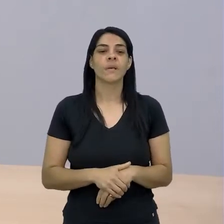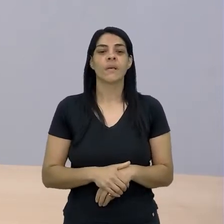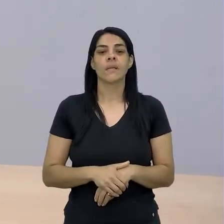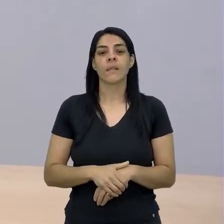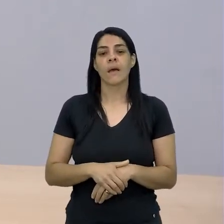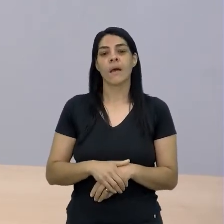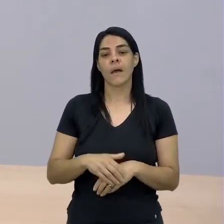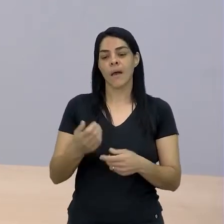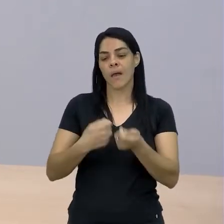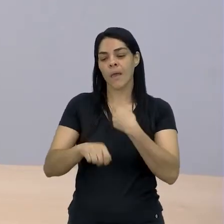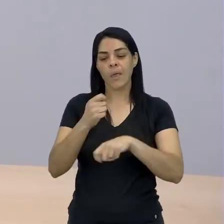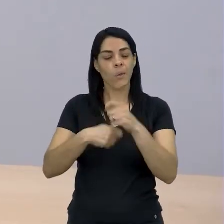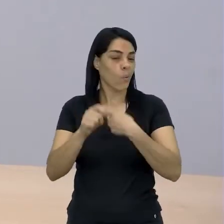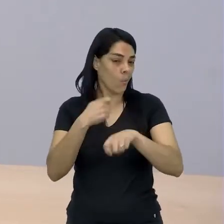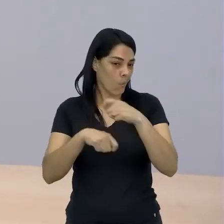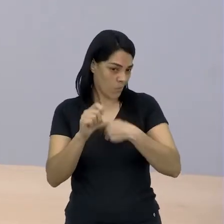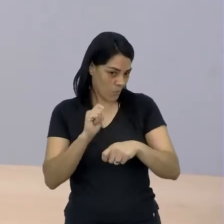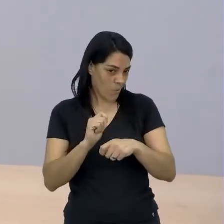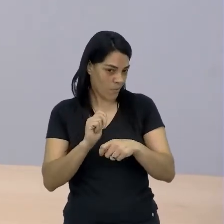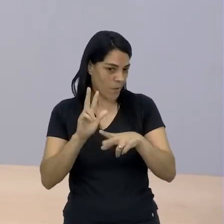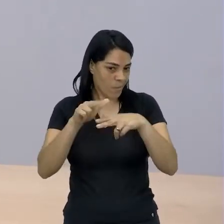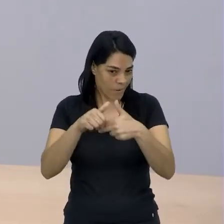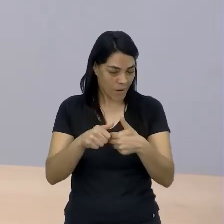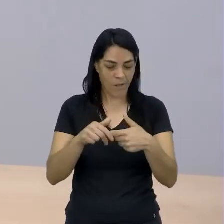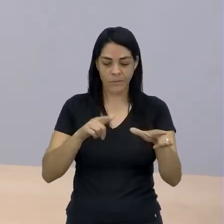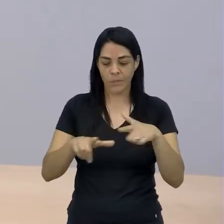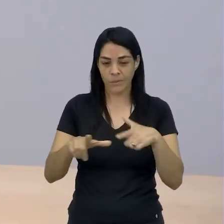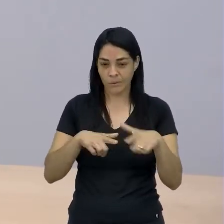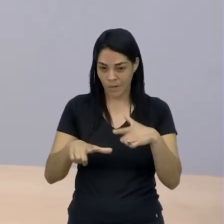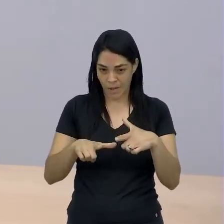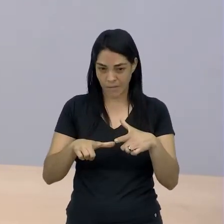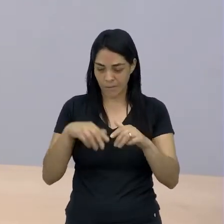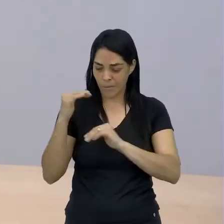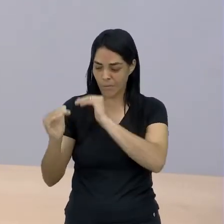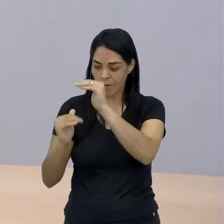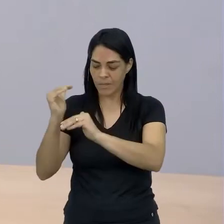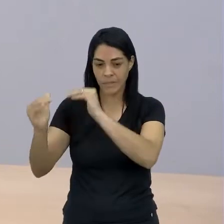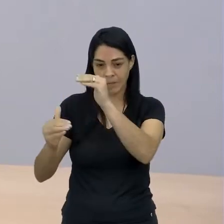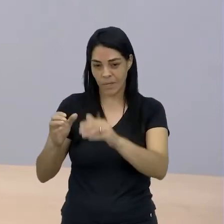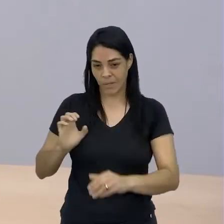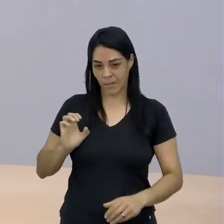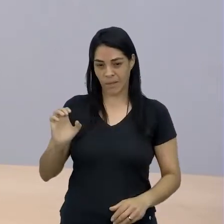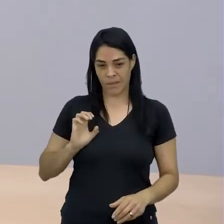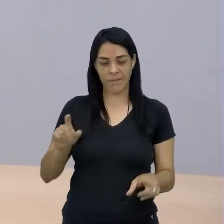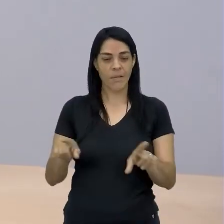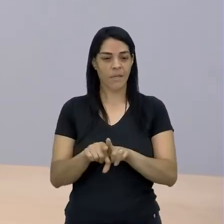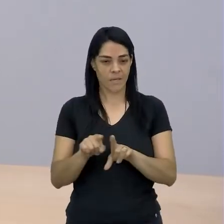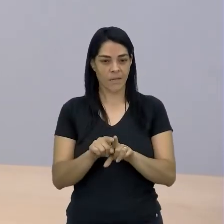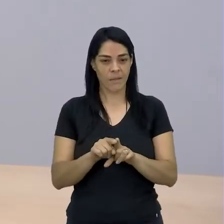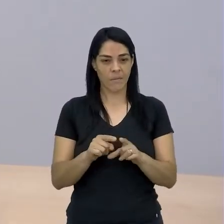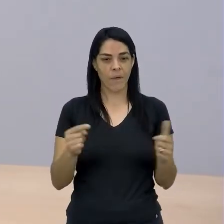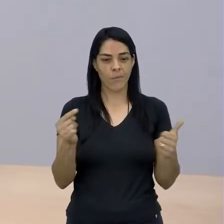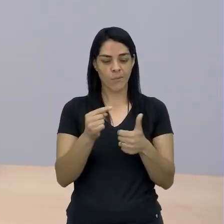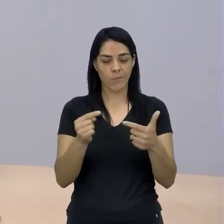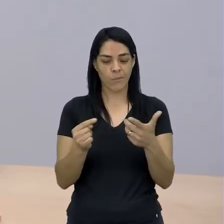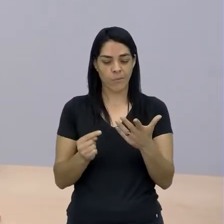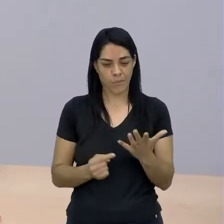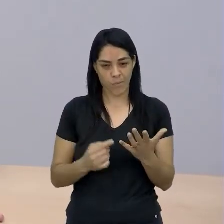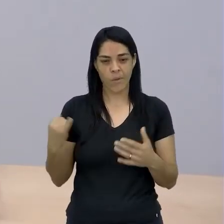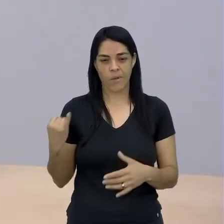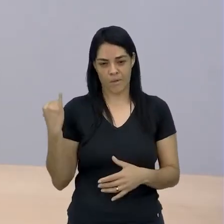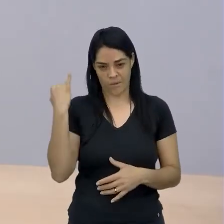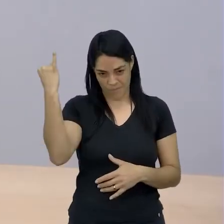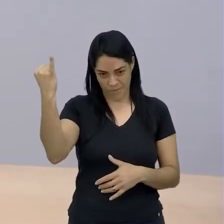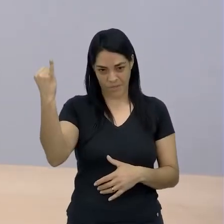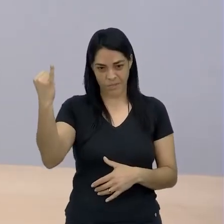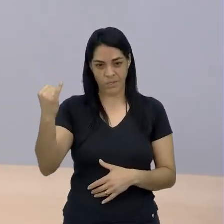que é a atividade econômica, através do trabalho, se produz a riqueza e os itens necessários para a